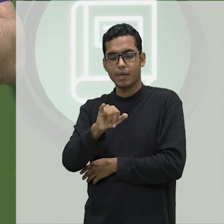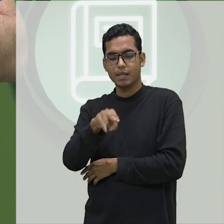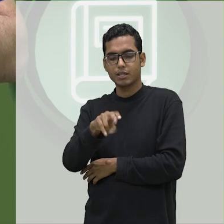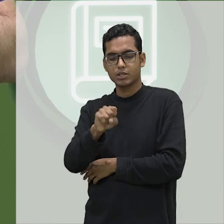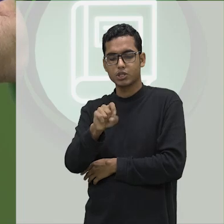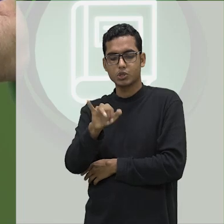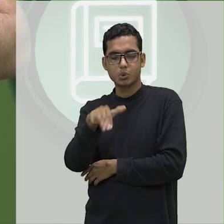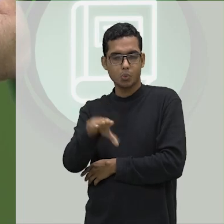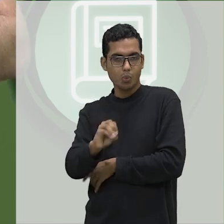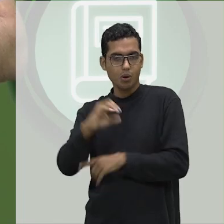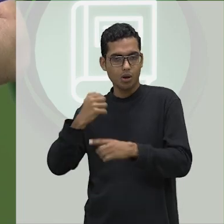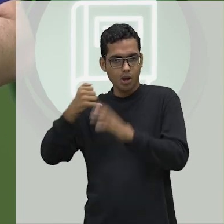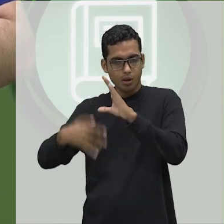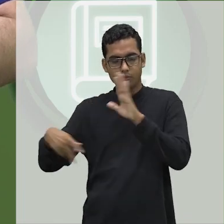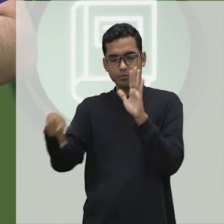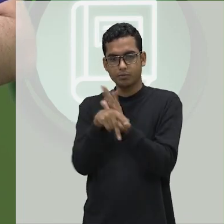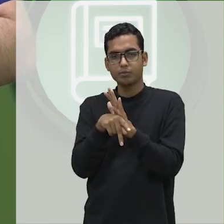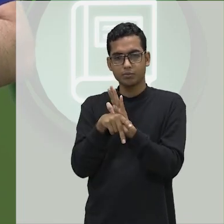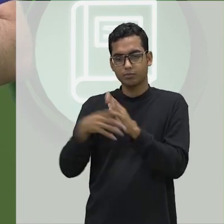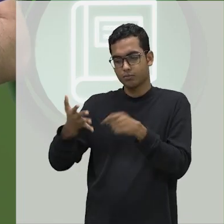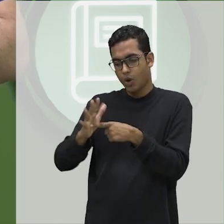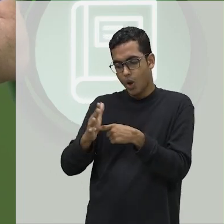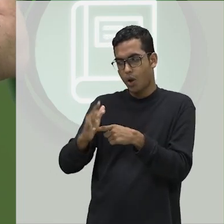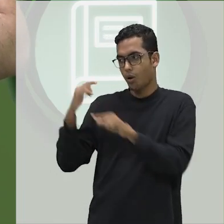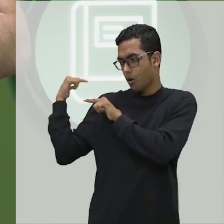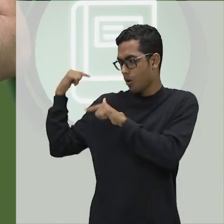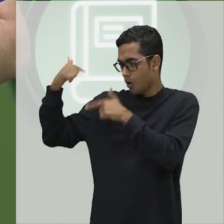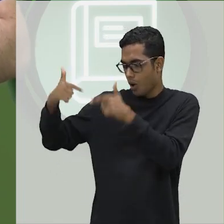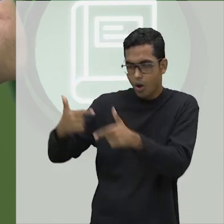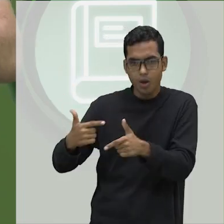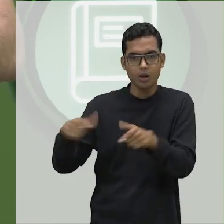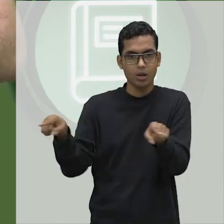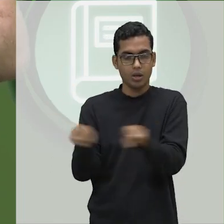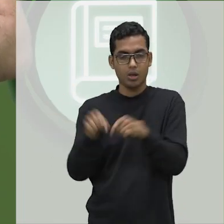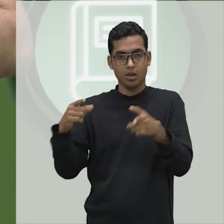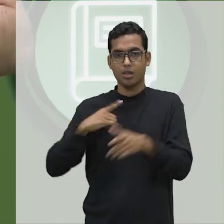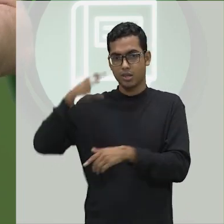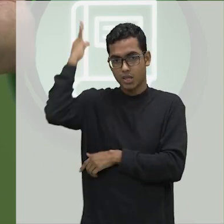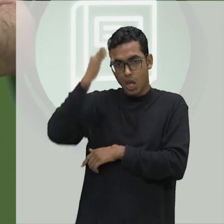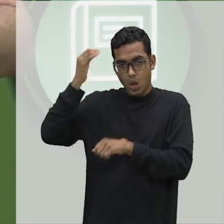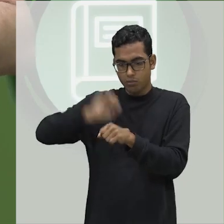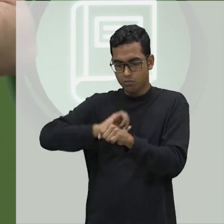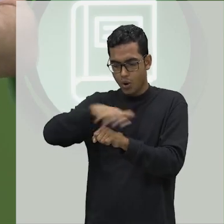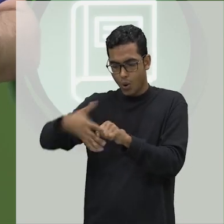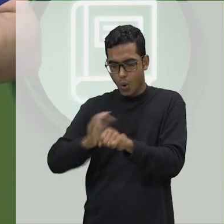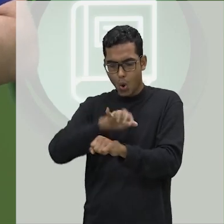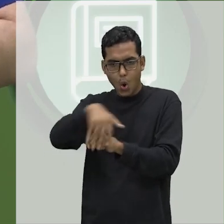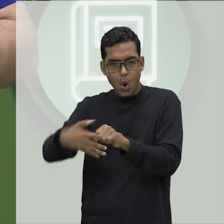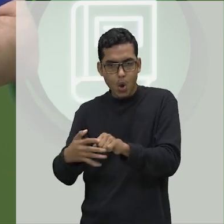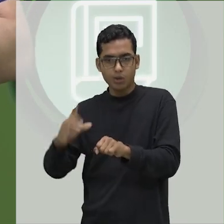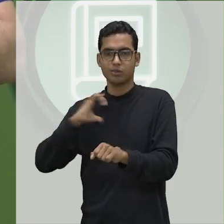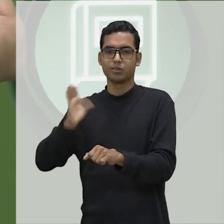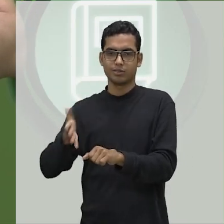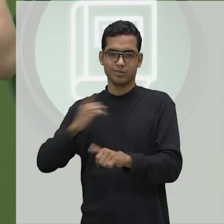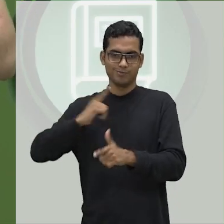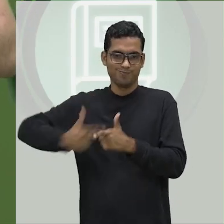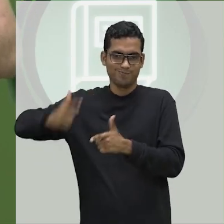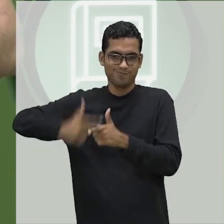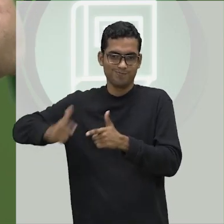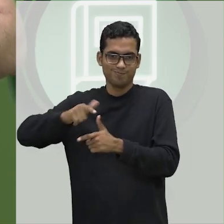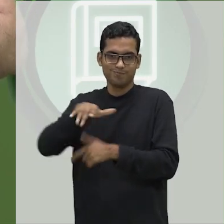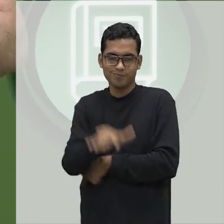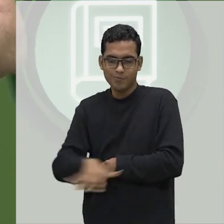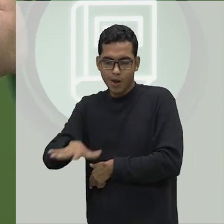clássica, certo? Só que a teoria quântica, por exemplo, nós já temos um problema em relação a esse